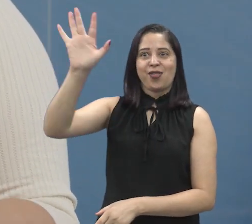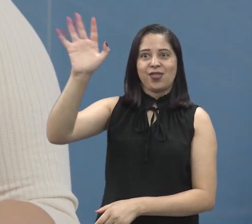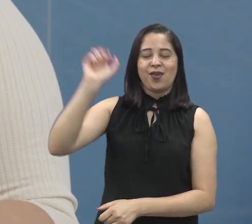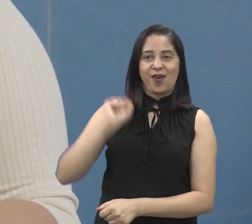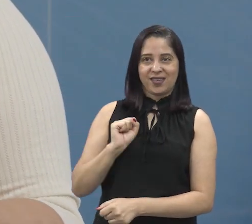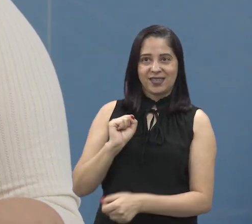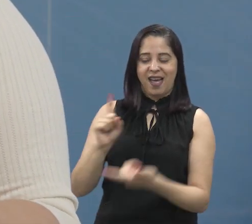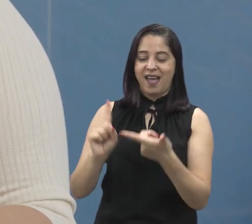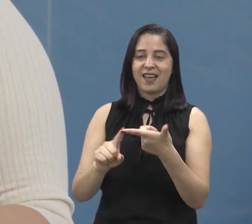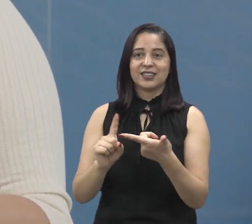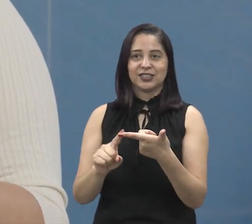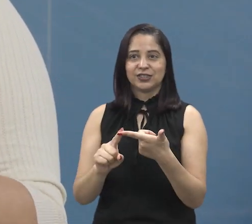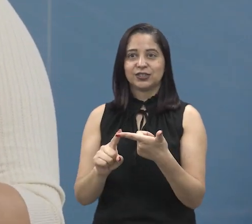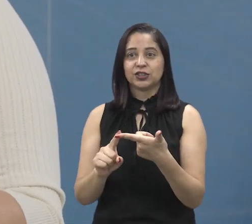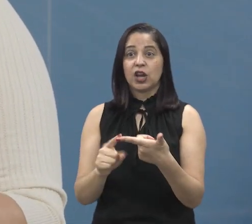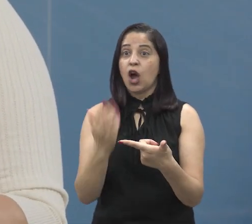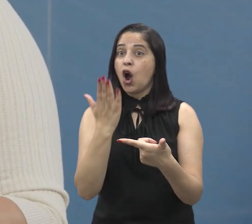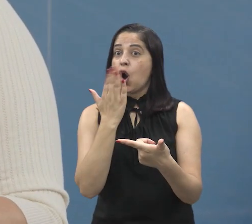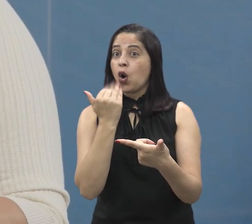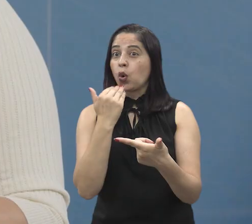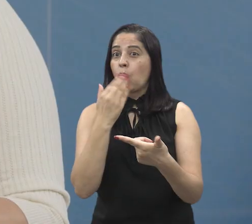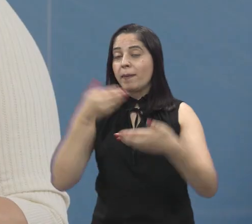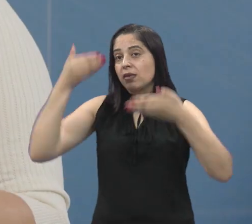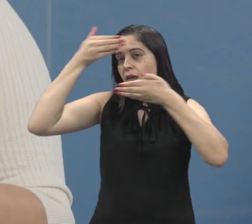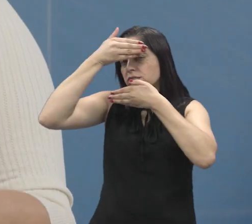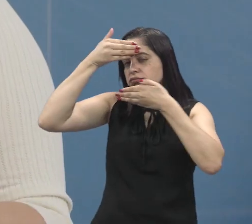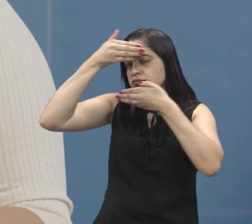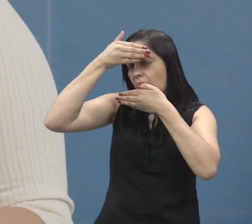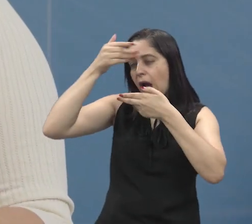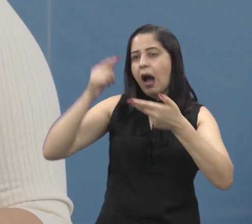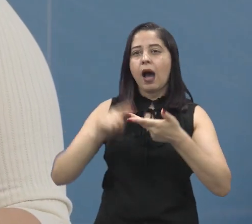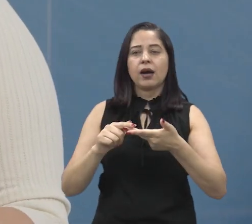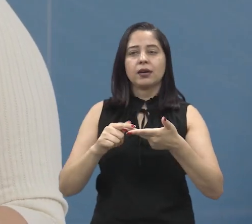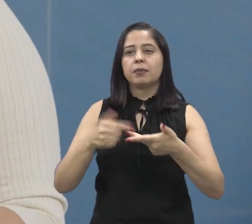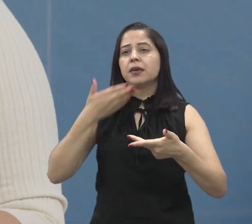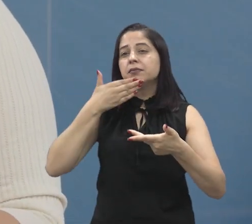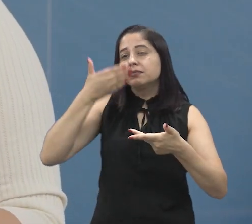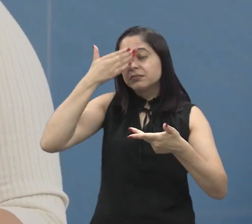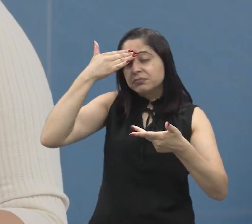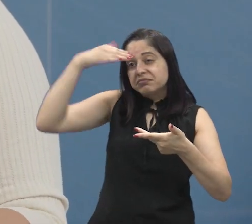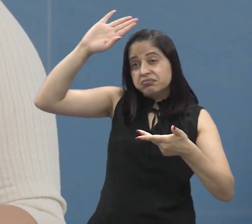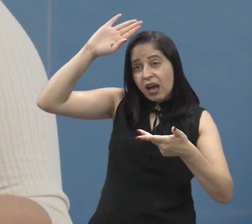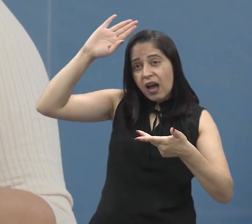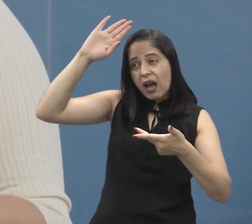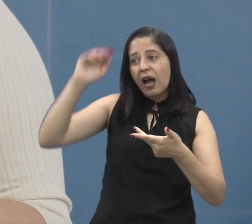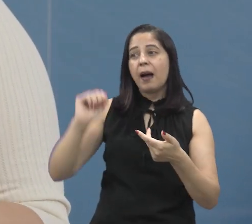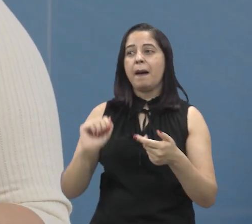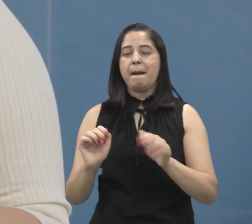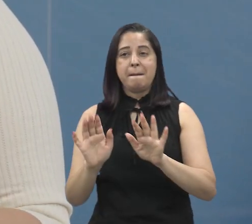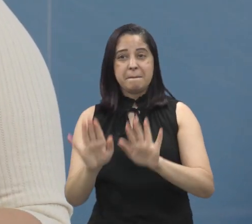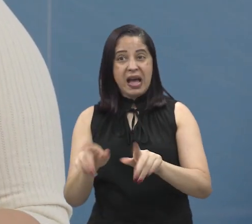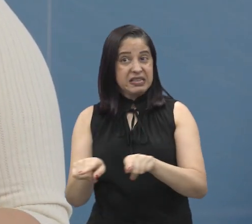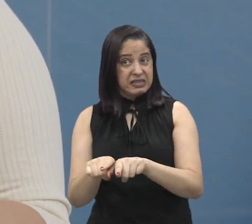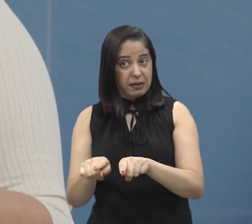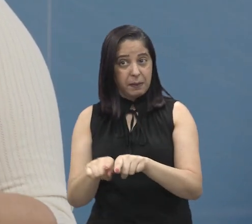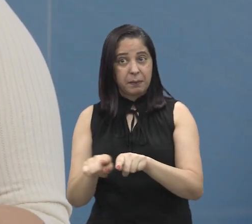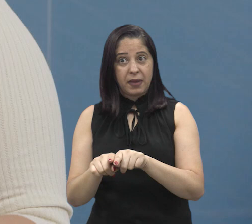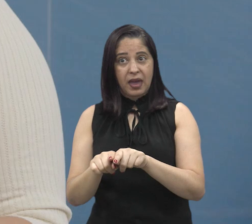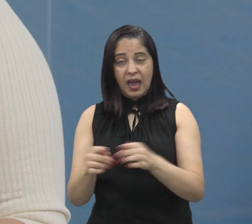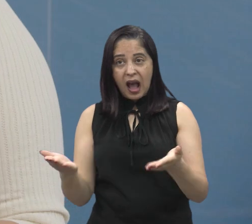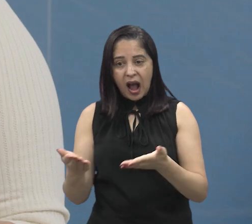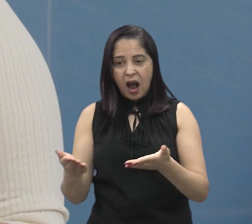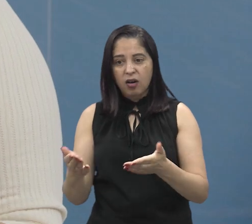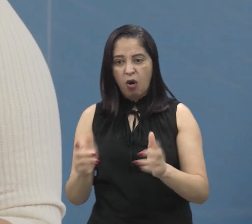no centro da cidade agora um grande incentivo para o turismo nordestino, muito forte, da